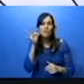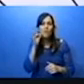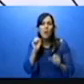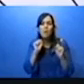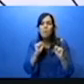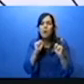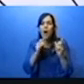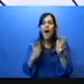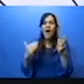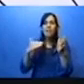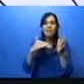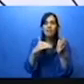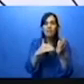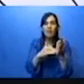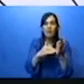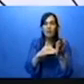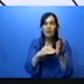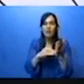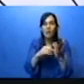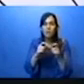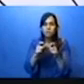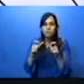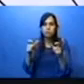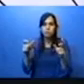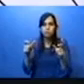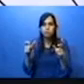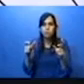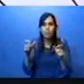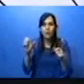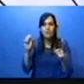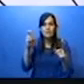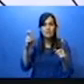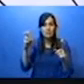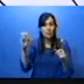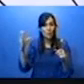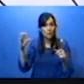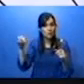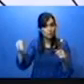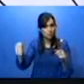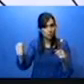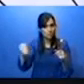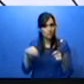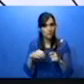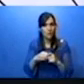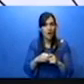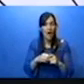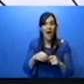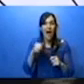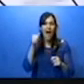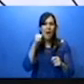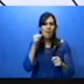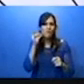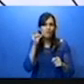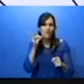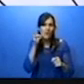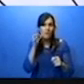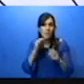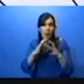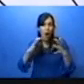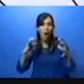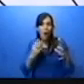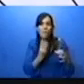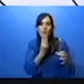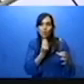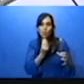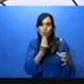comprimento, do tamanho semelhante à aranha marrom. E a fêmea, ela é maior do que o macho. E ela é chamada de viúva negra porque